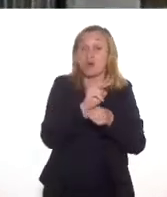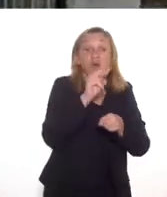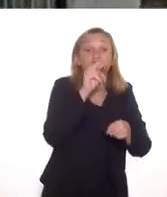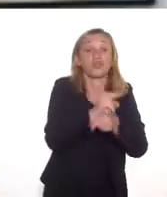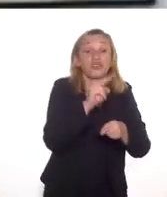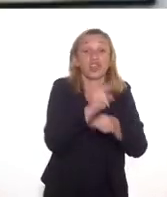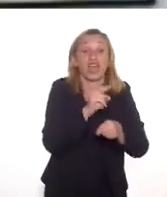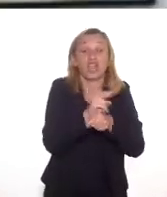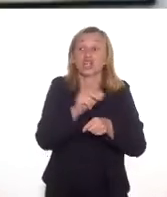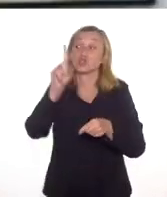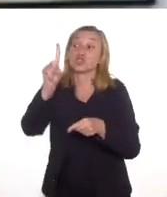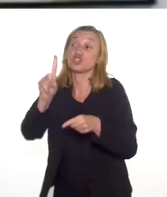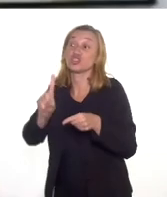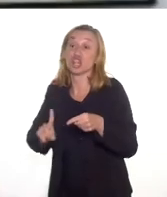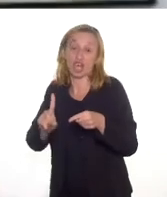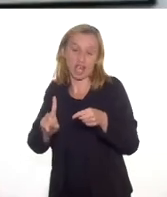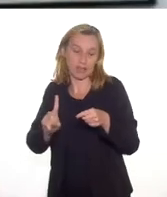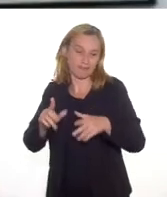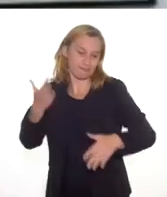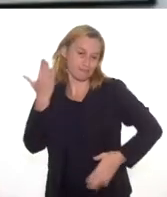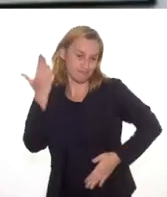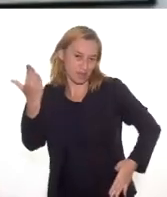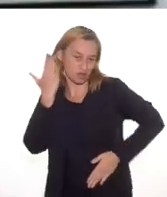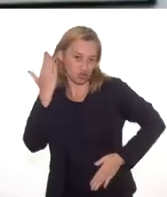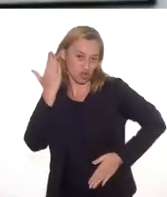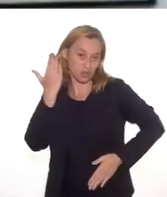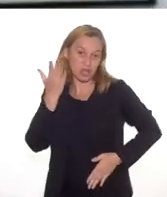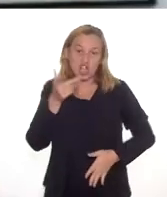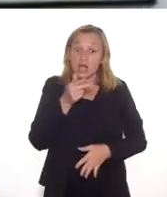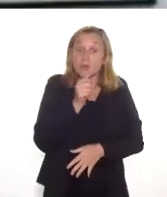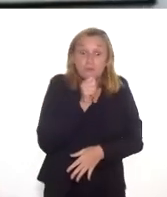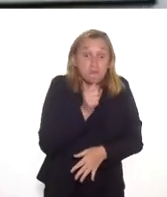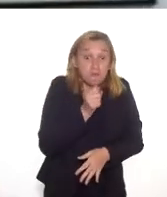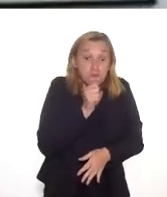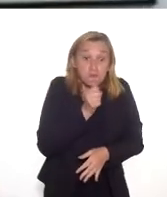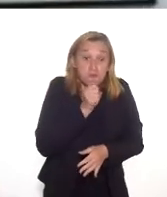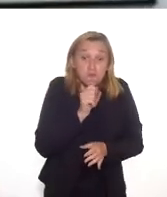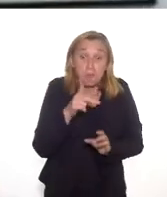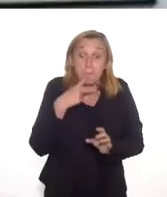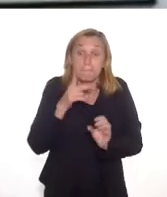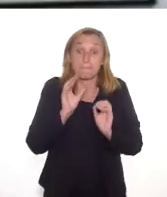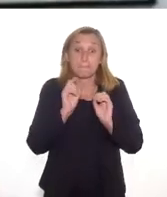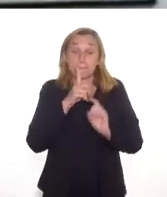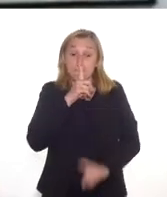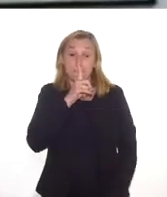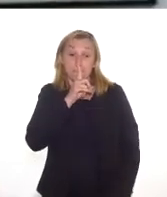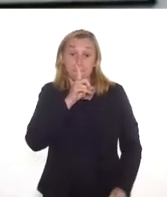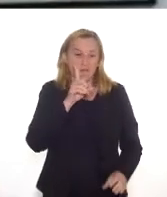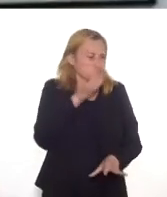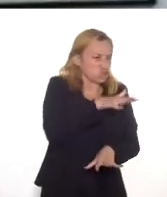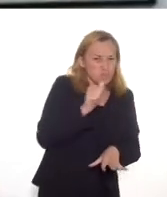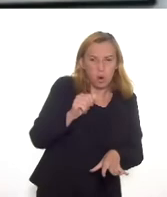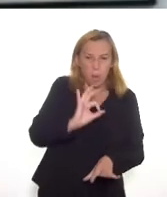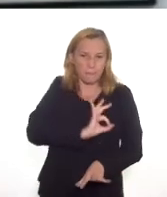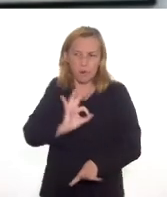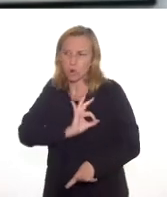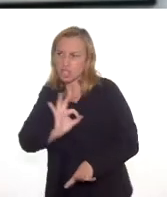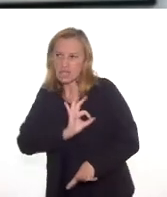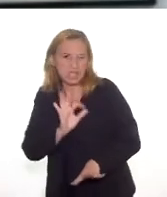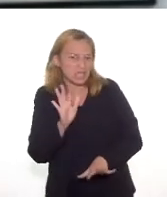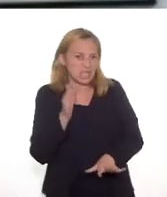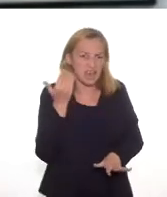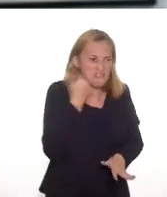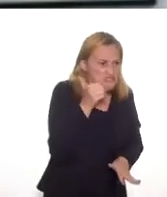defensores dos direitos da bandidagem, ninguém levantou a voz para falar nada. Ninguém chamou a polícia de polícia